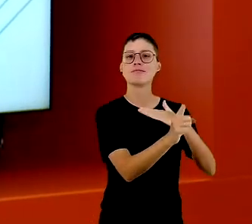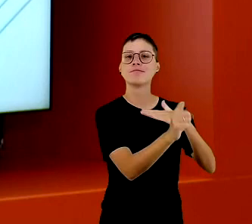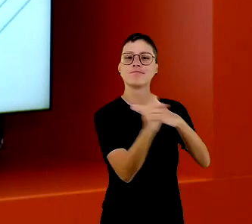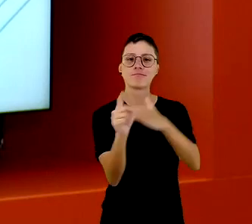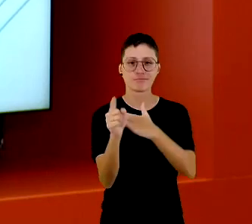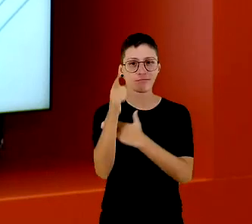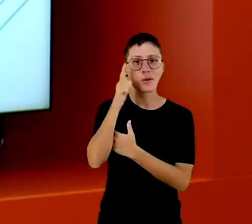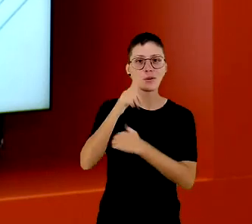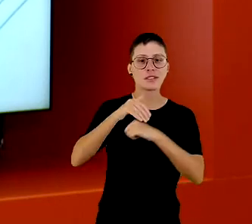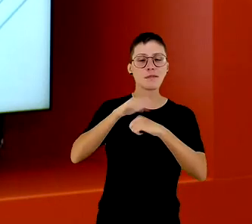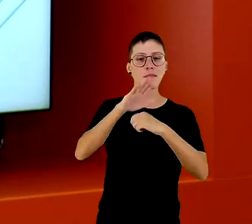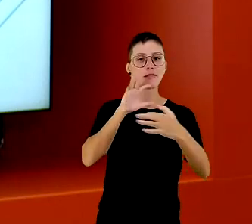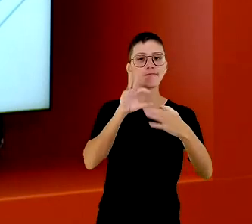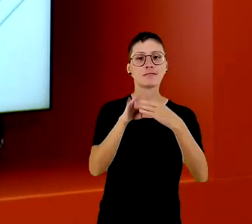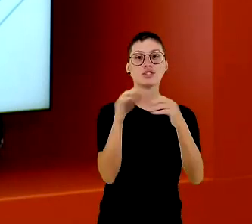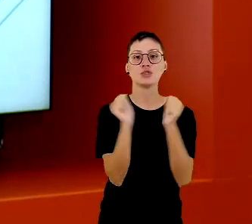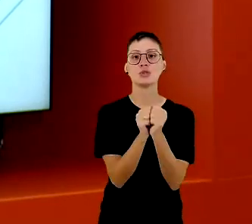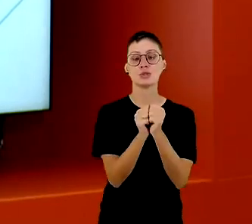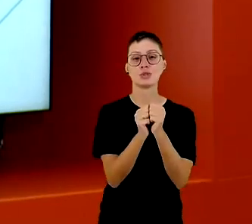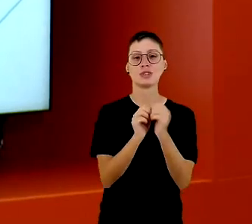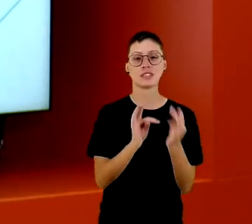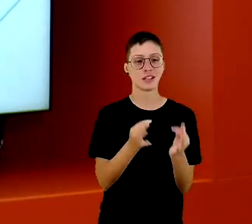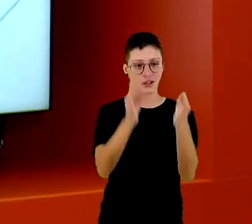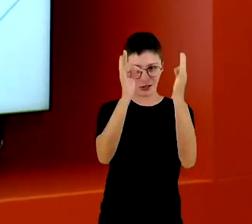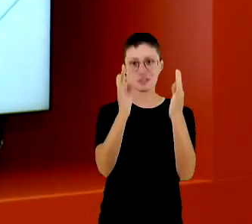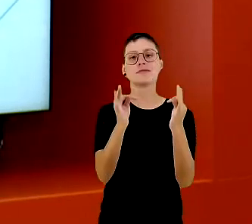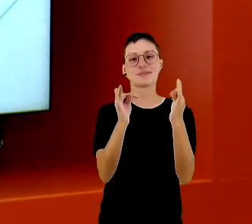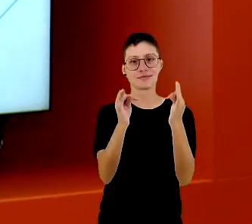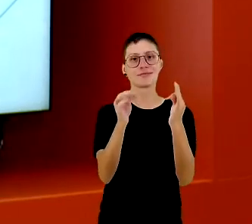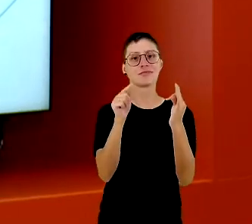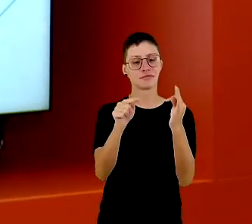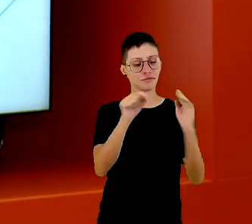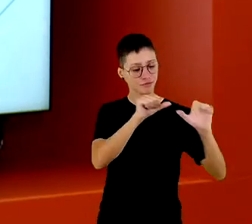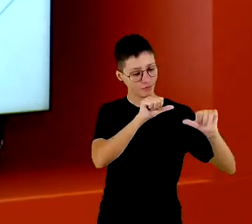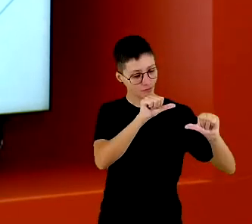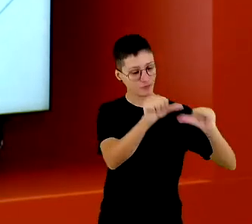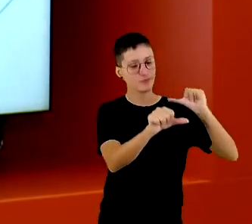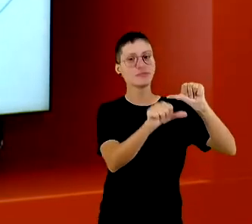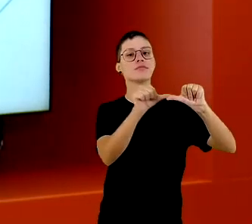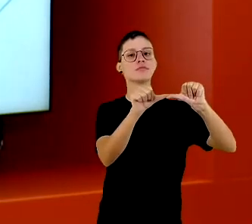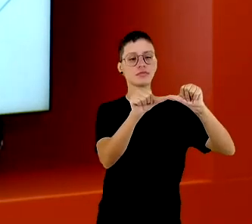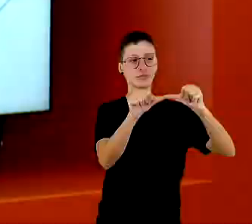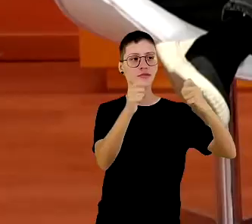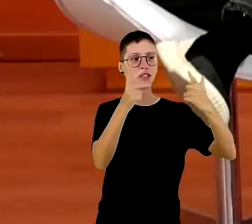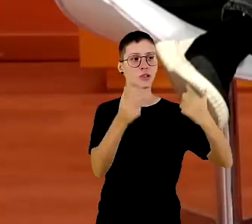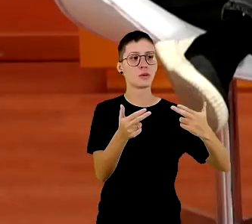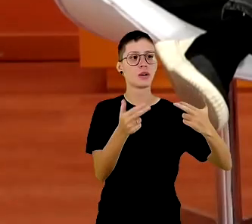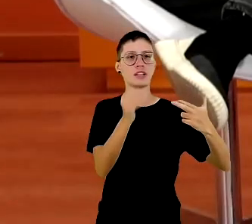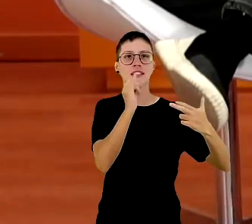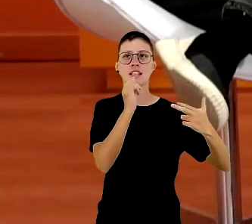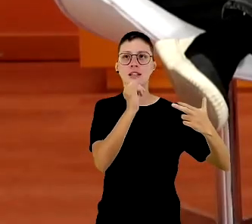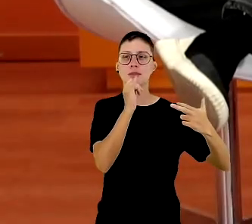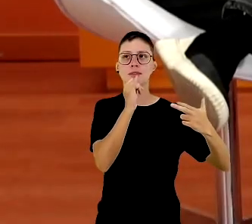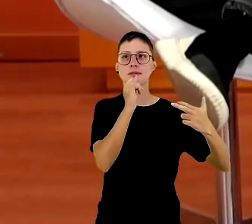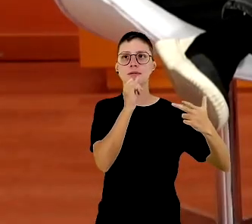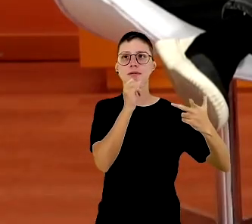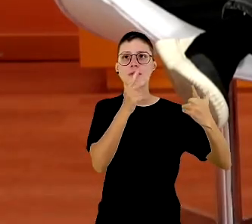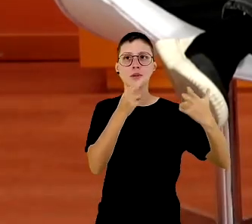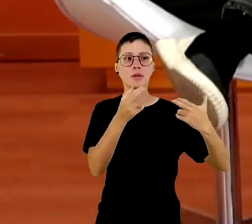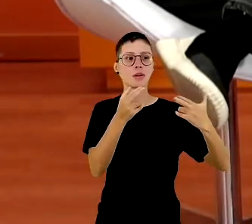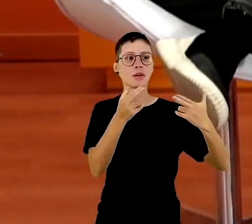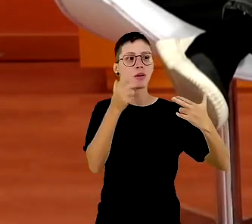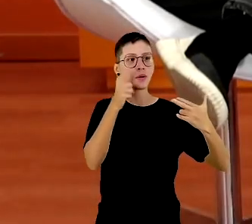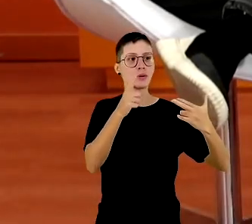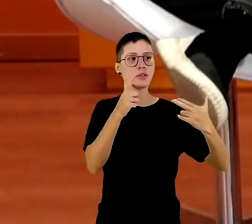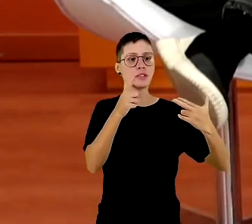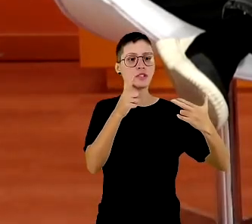à tecnologia, de fato, para que essa transformação, ela... vamos dizer assim, ela consiga ocorrer